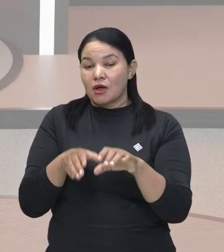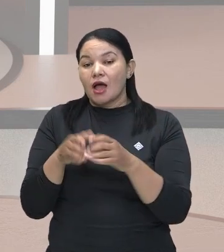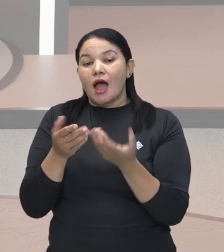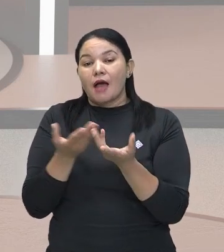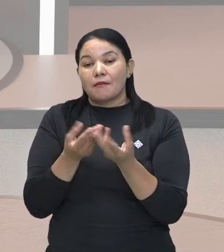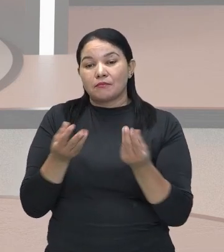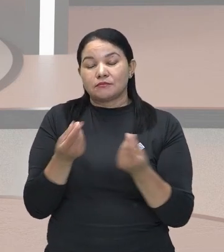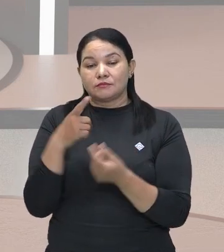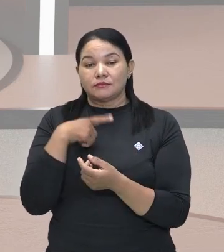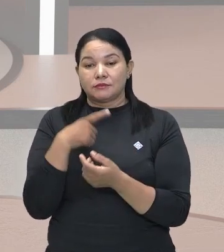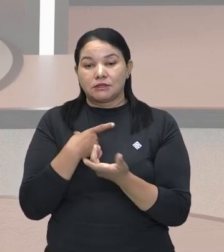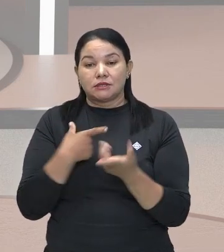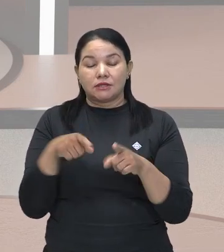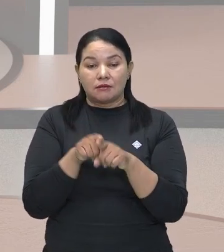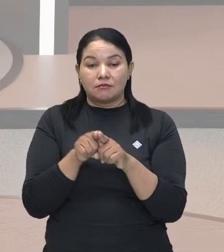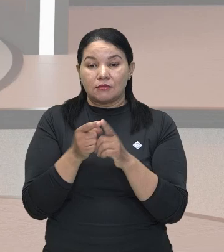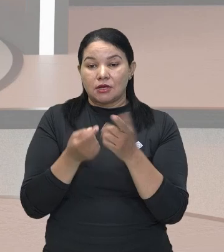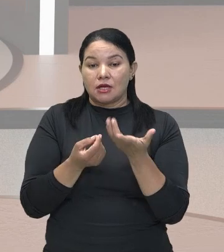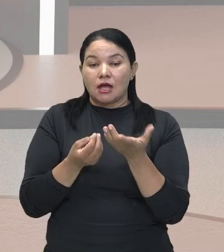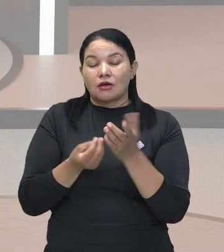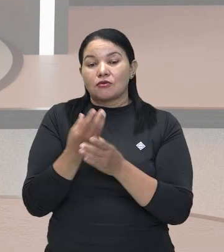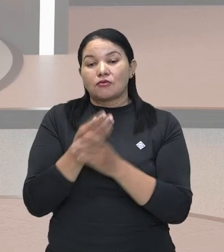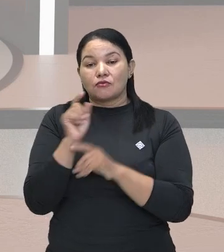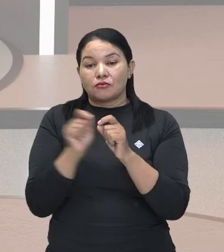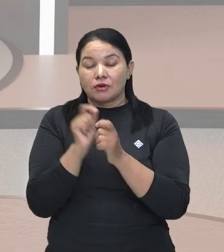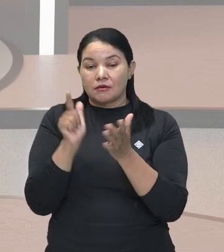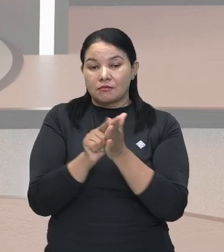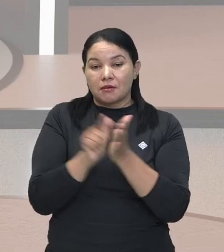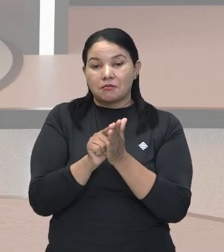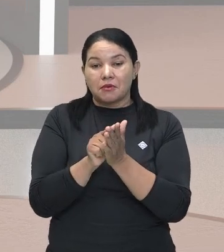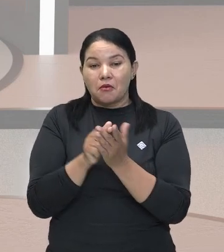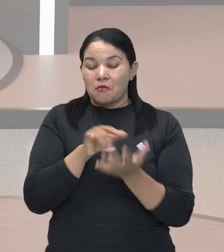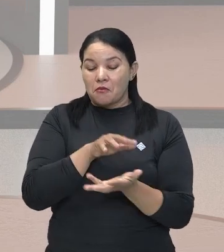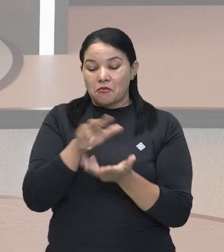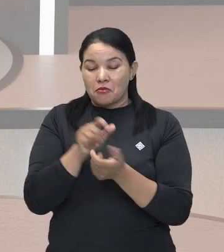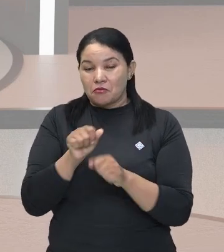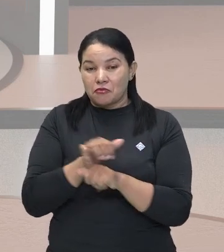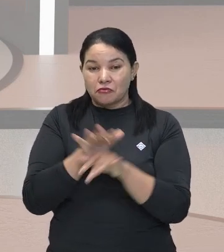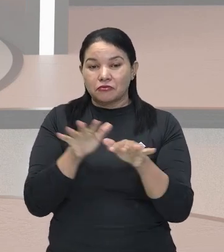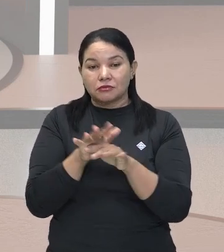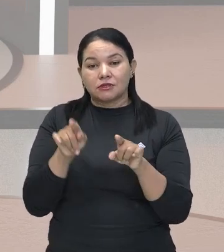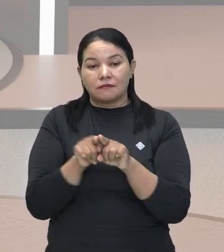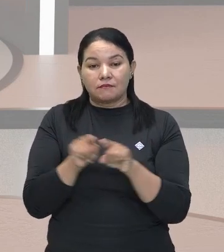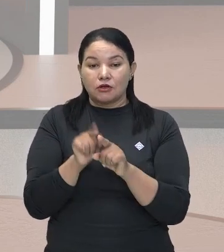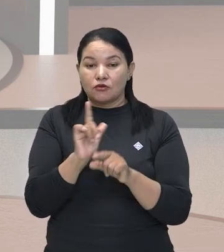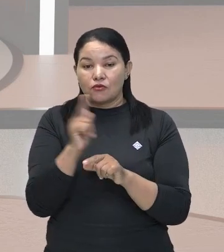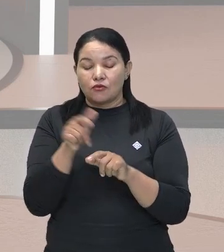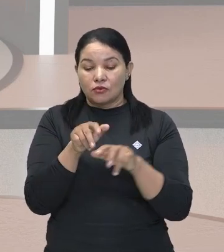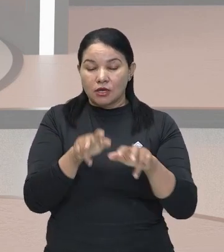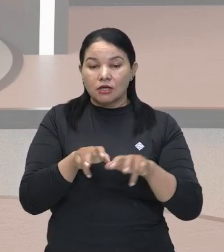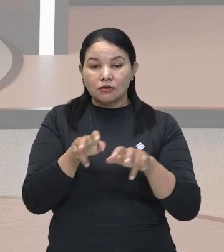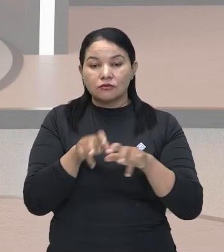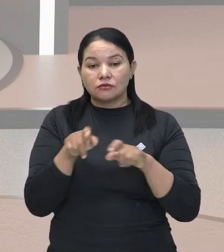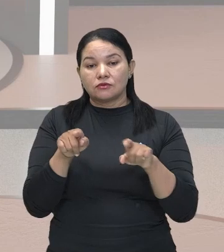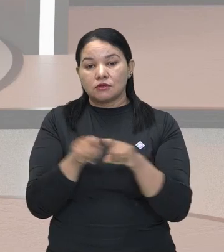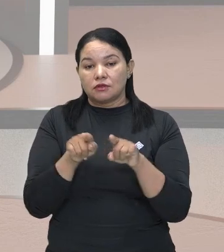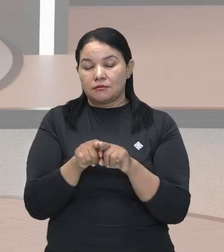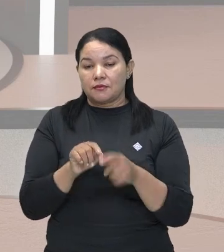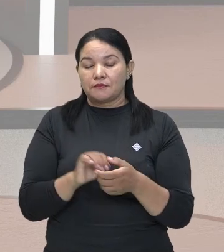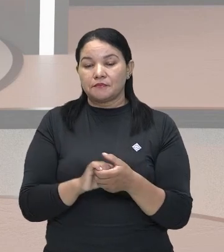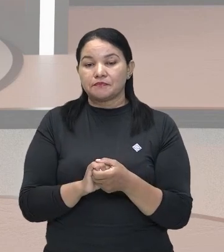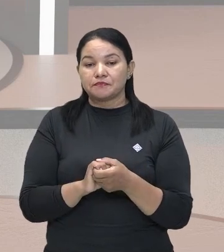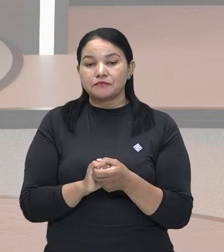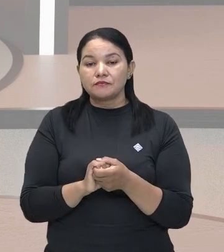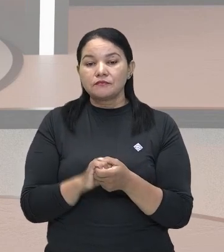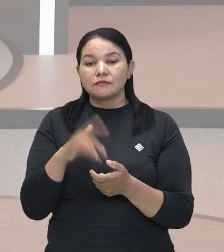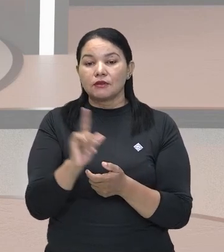de papel. Ele acaba distribuindo ali, fornecendo papel para o mundo inteiro. Fora isso, nós temos ainda a agricultura altamente mecanizada, nós temos